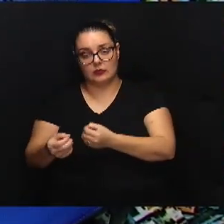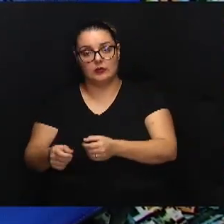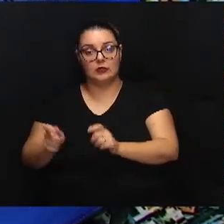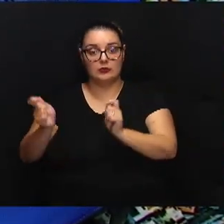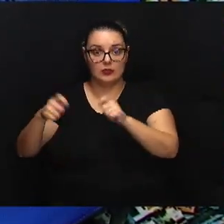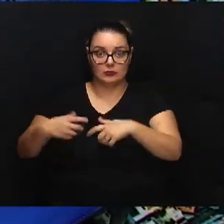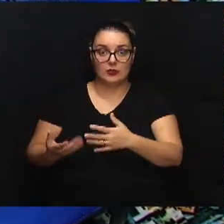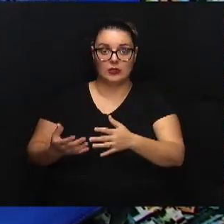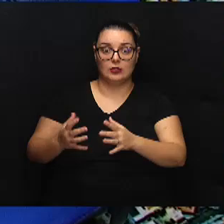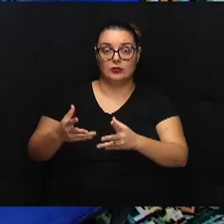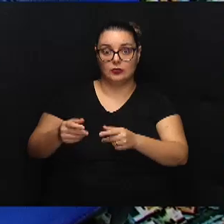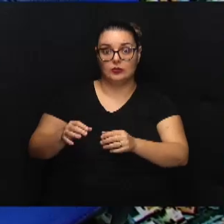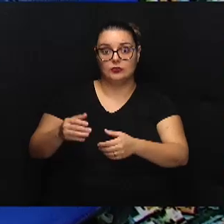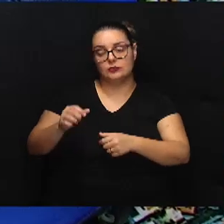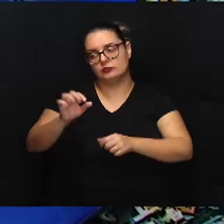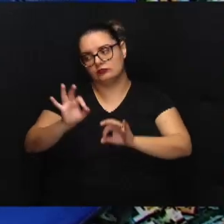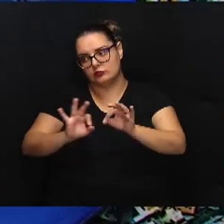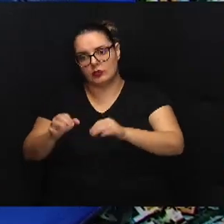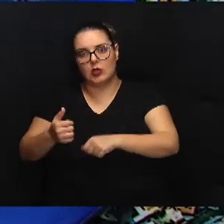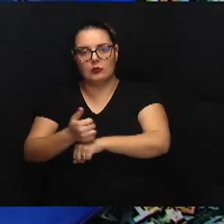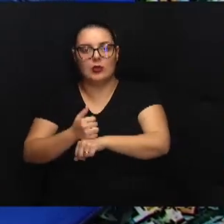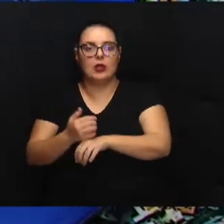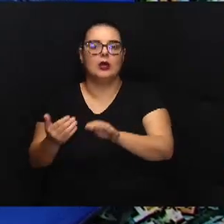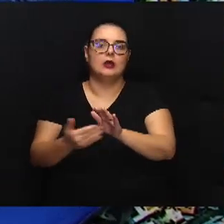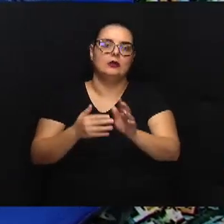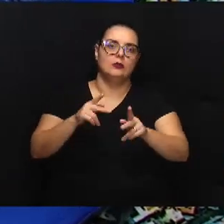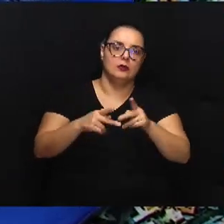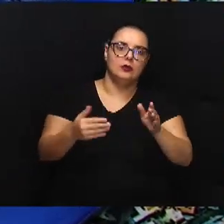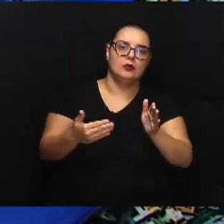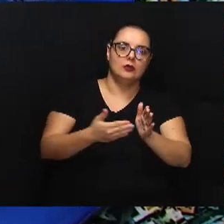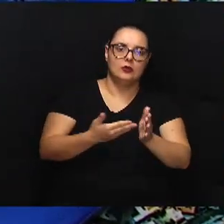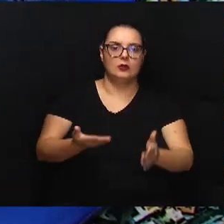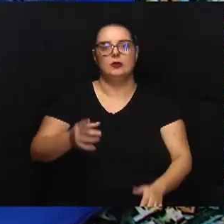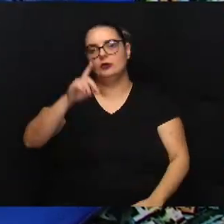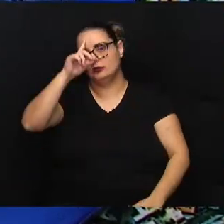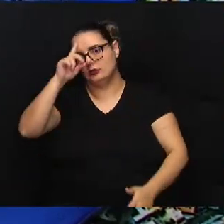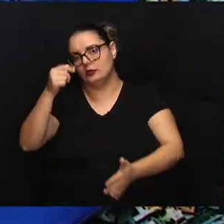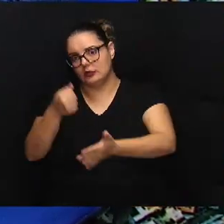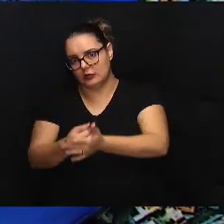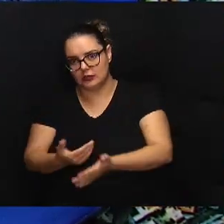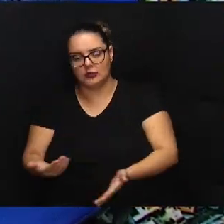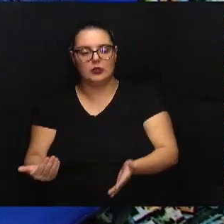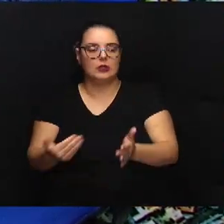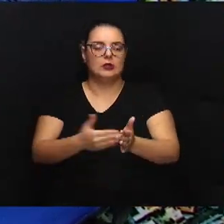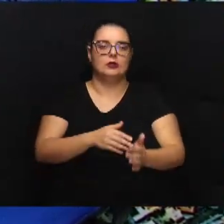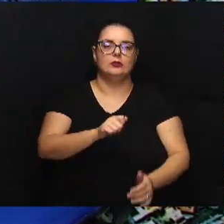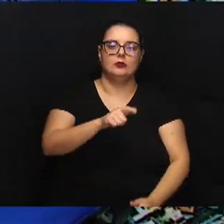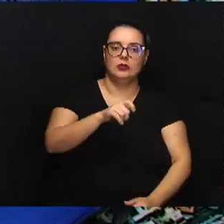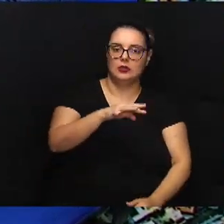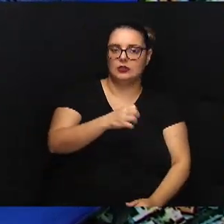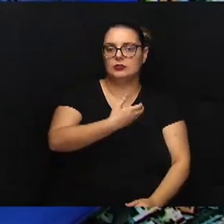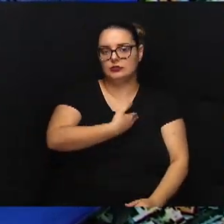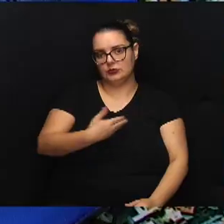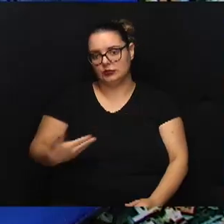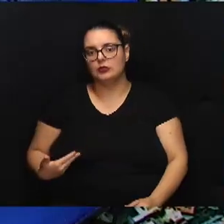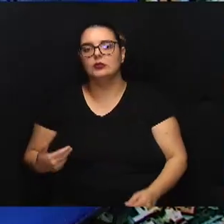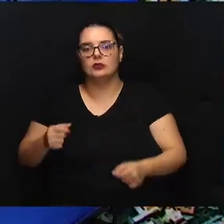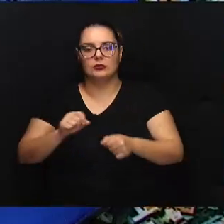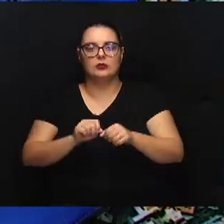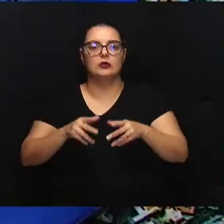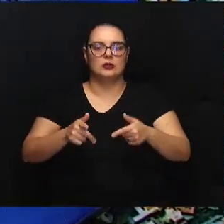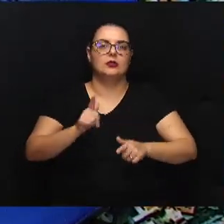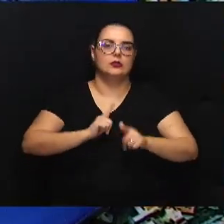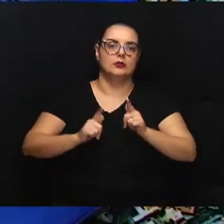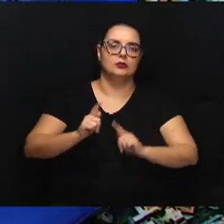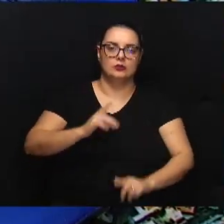eficiente até a população final, até os tomadores de decisão, até os agentes públicos, né, que fazem toda essa